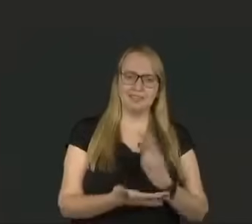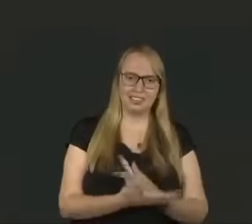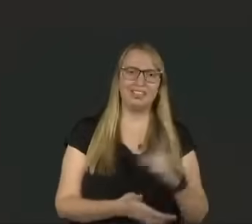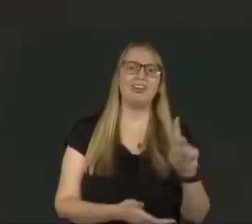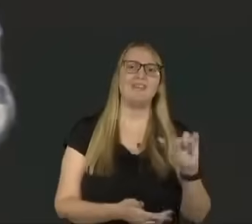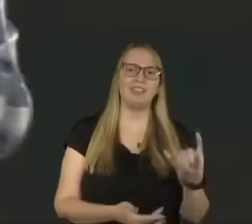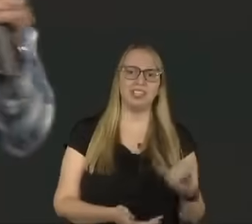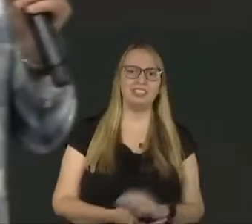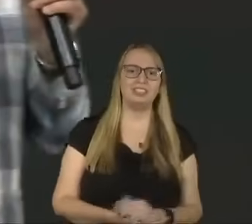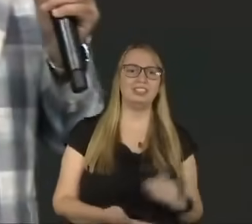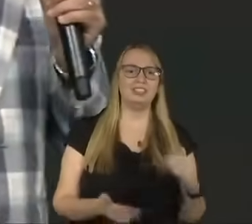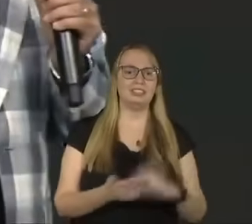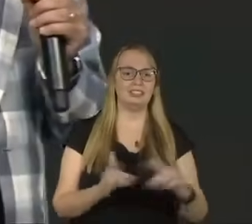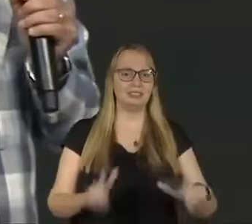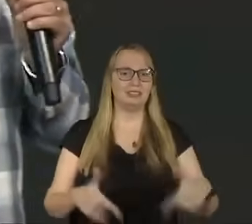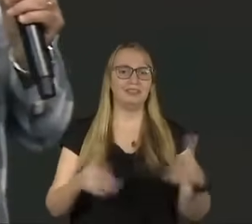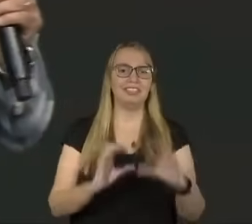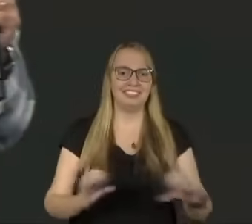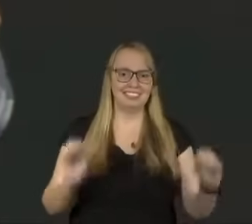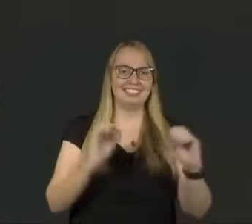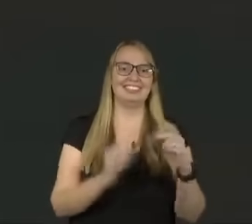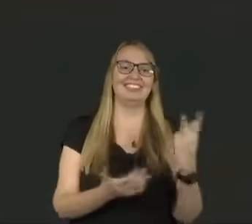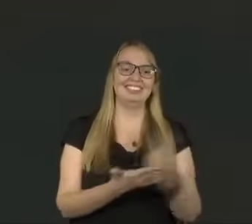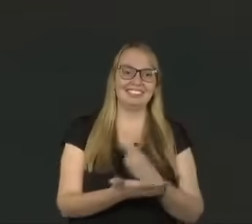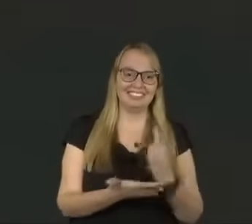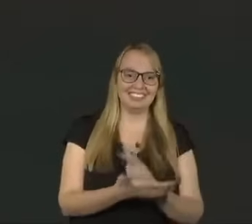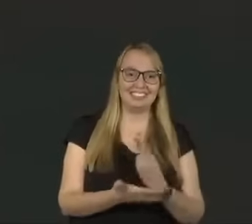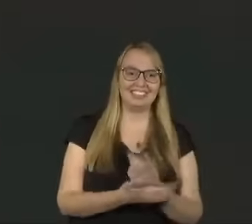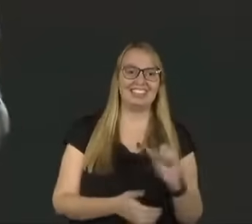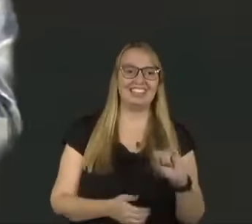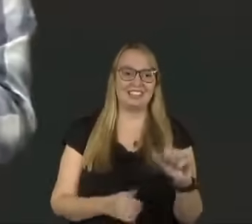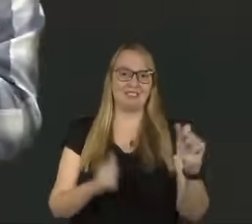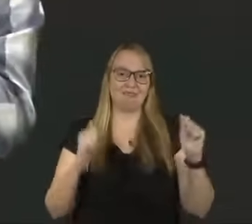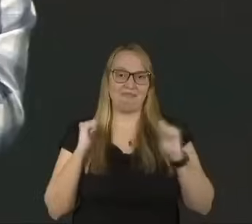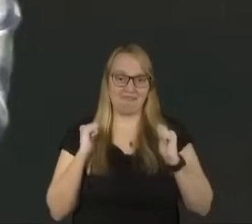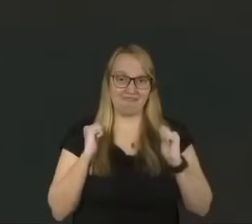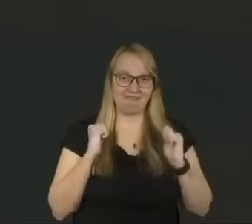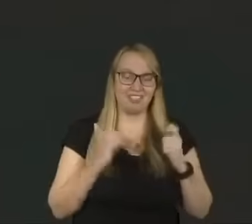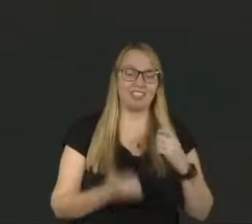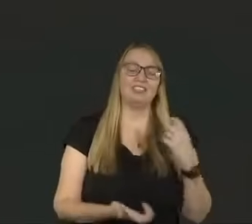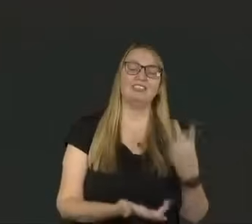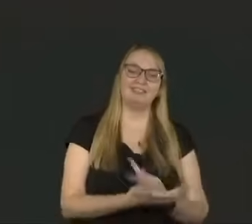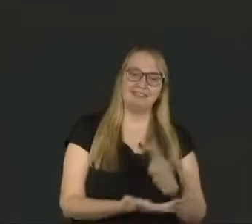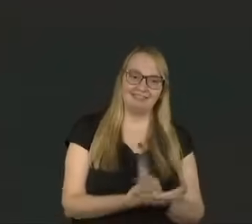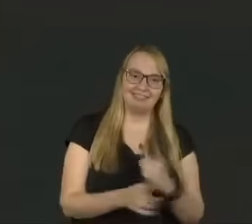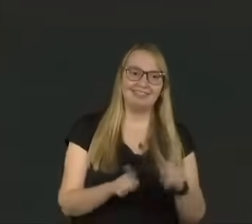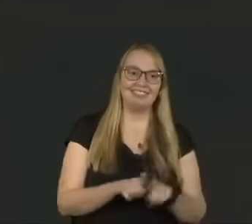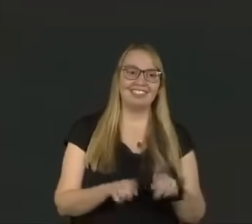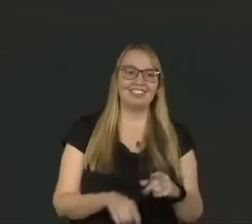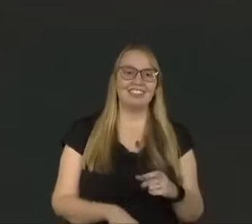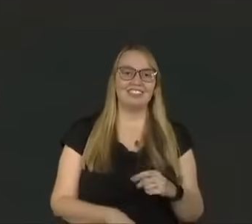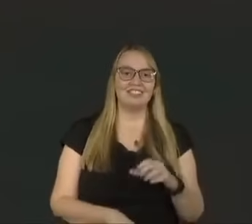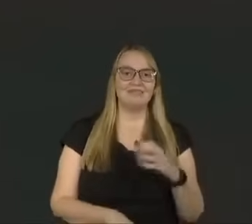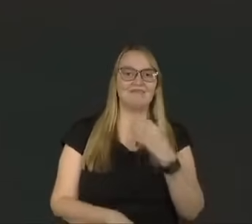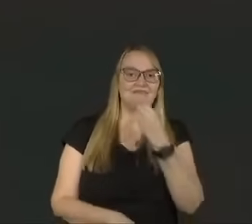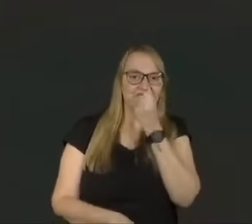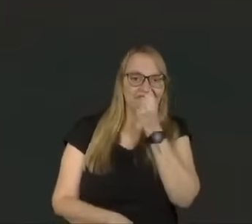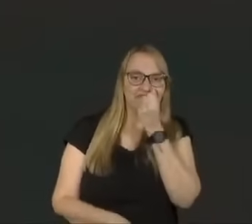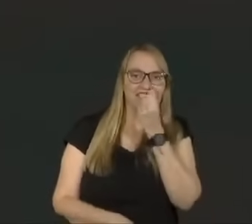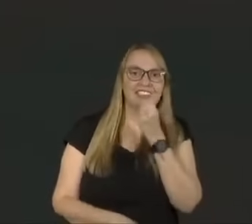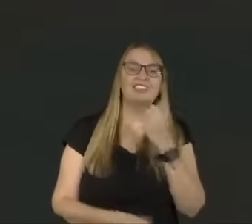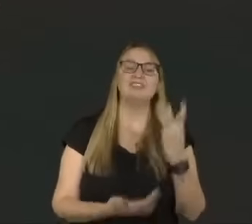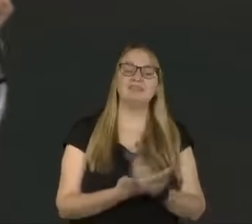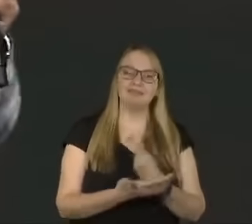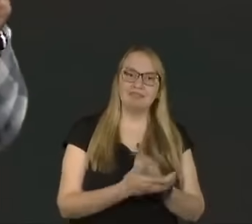até quando você não faz nada erra até quando você não fala nada erra porque tem hora que você tem que falar